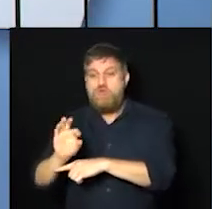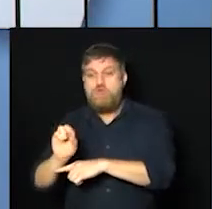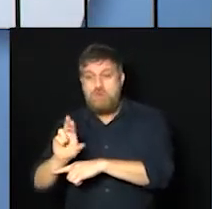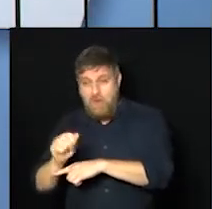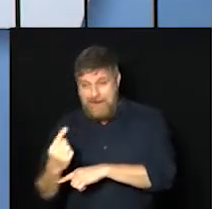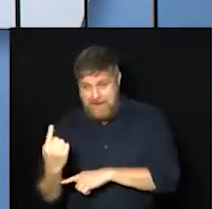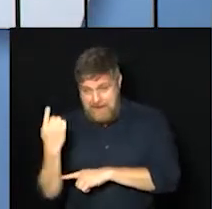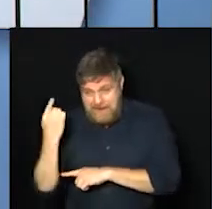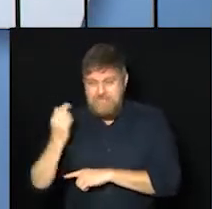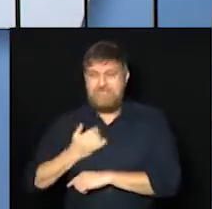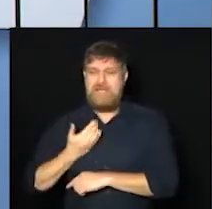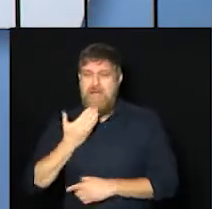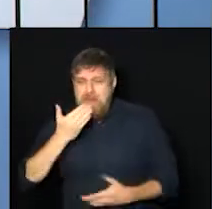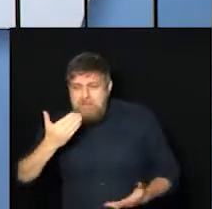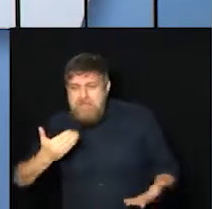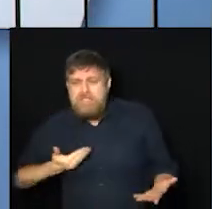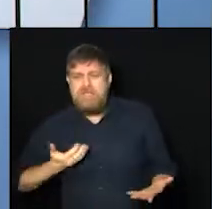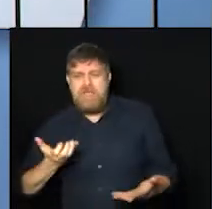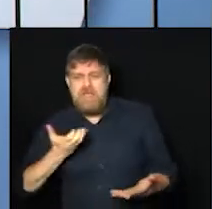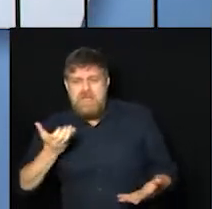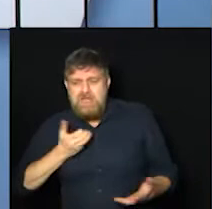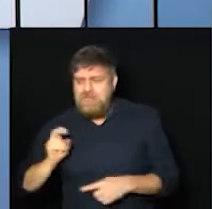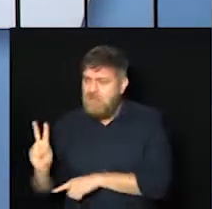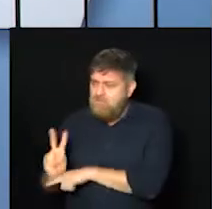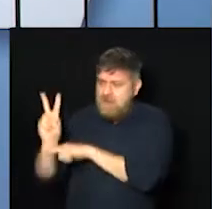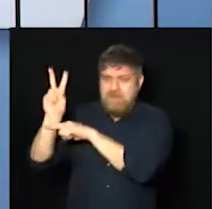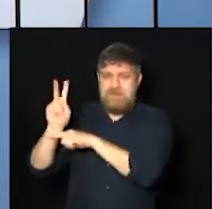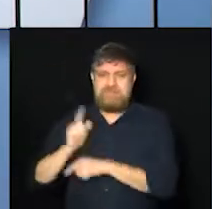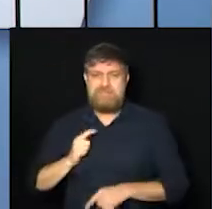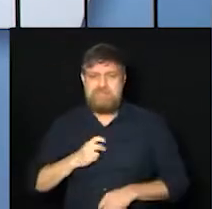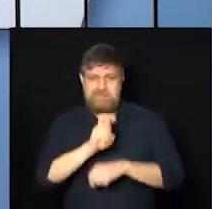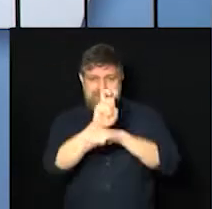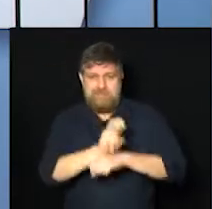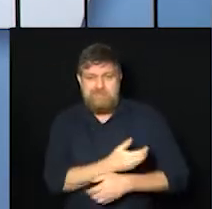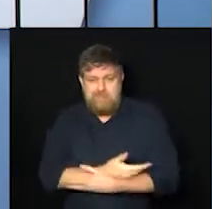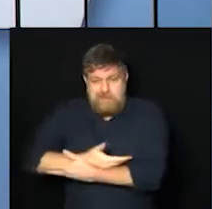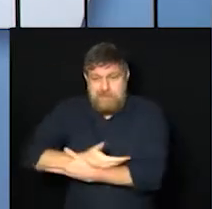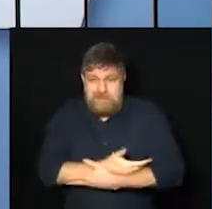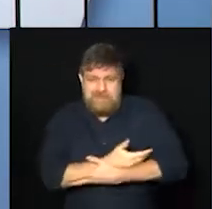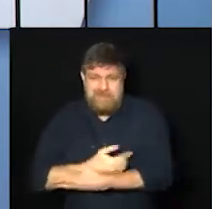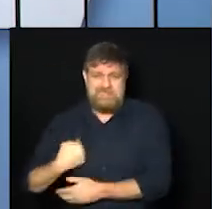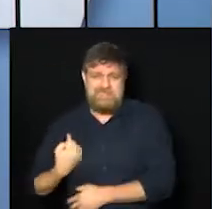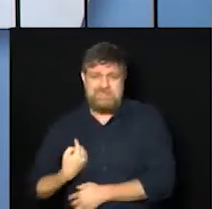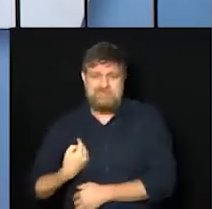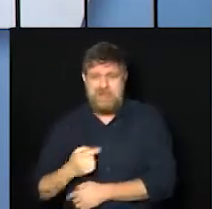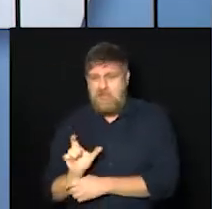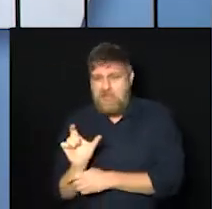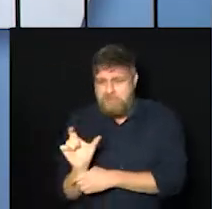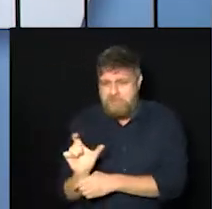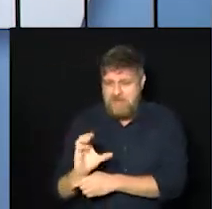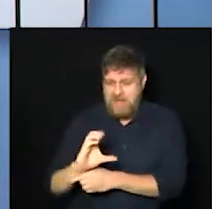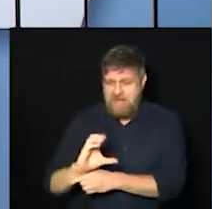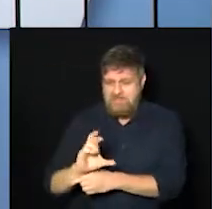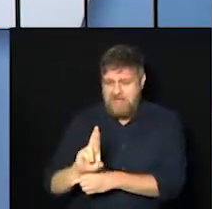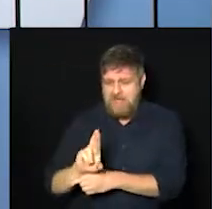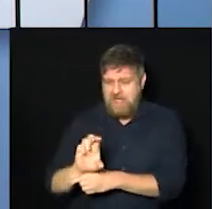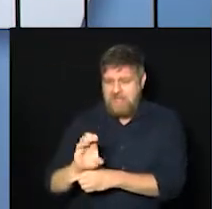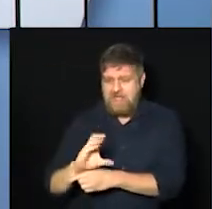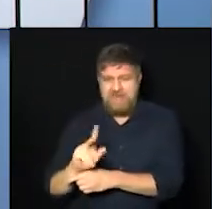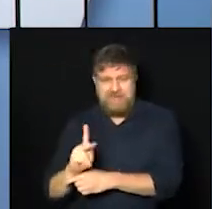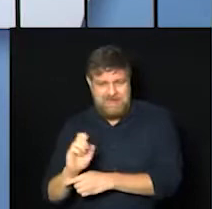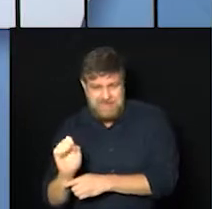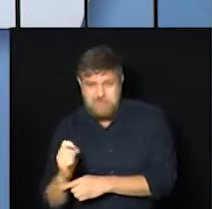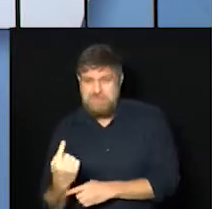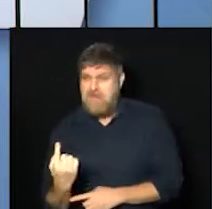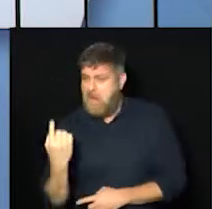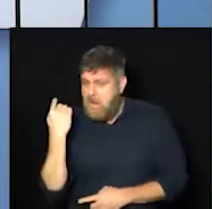justamente esse reconhecimento, porque antigamente se falava creche, popularmente a gente até fala, Gabriel, sim, mas a creche antes era o lugar